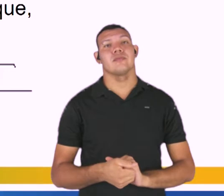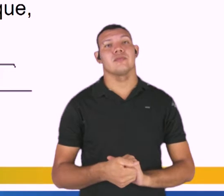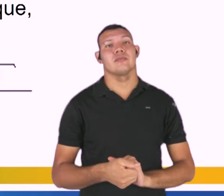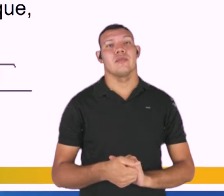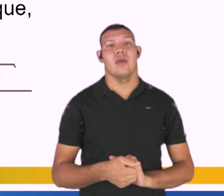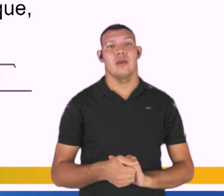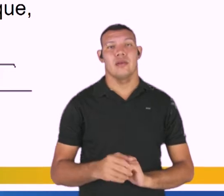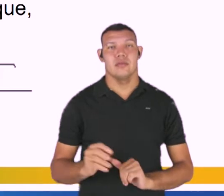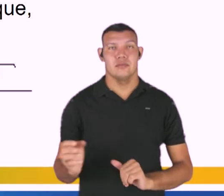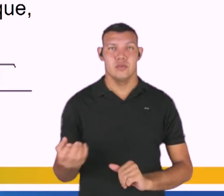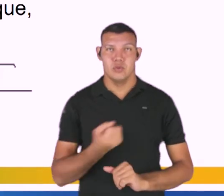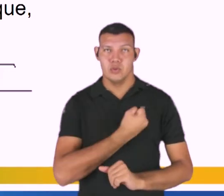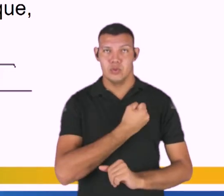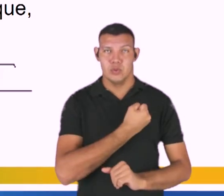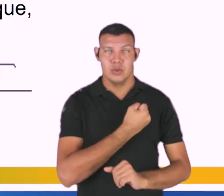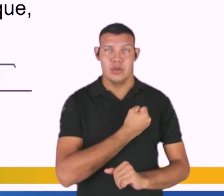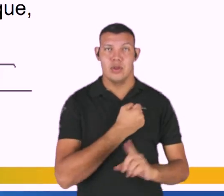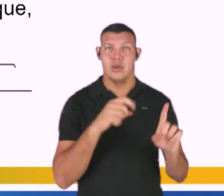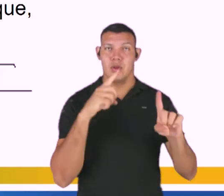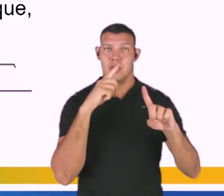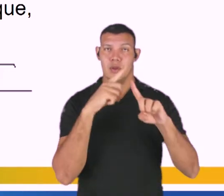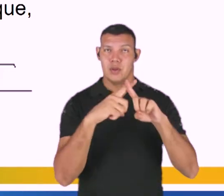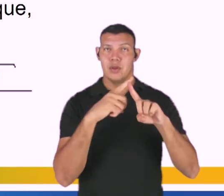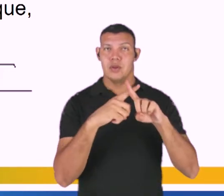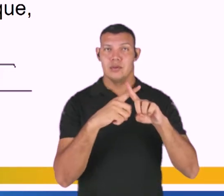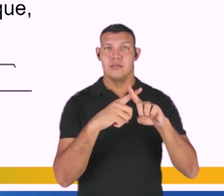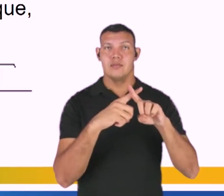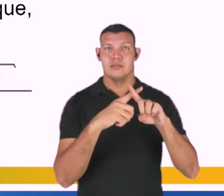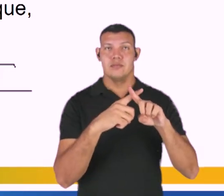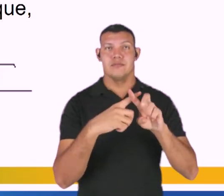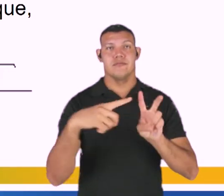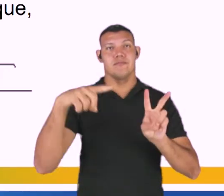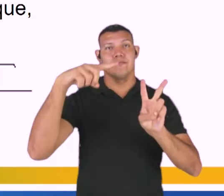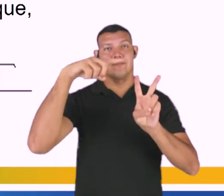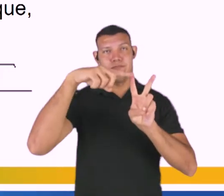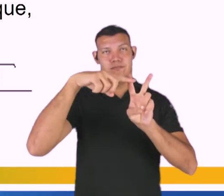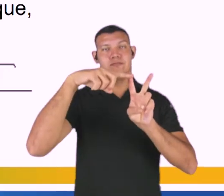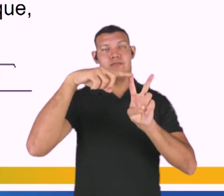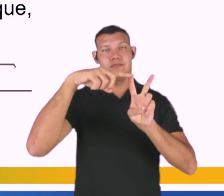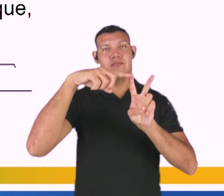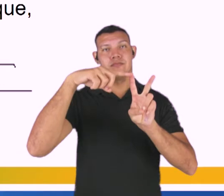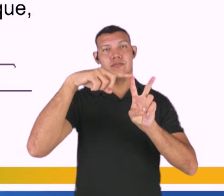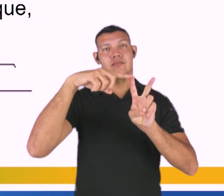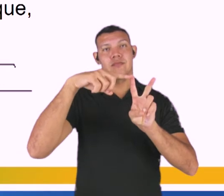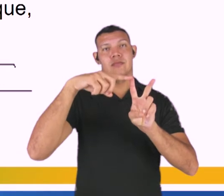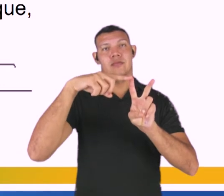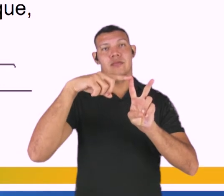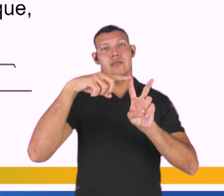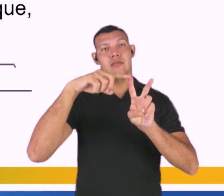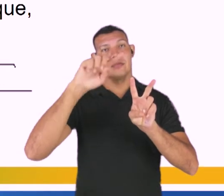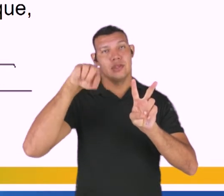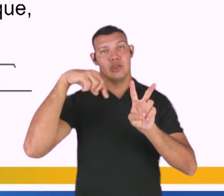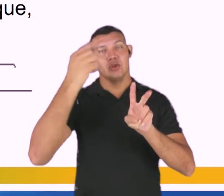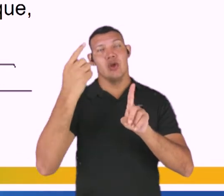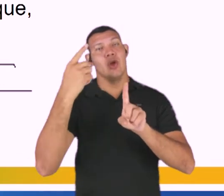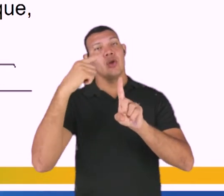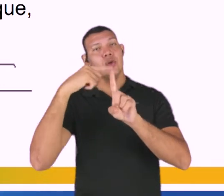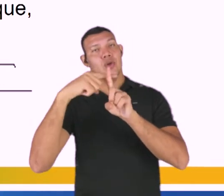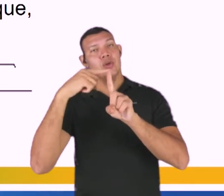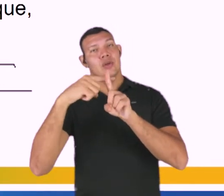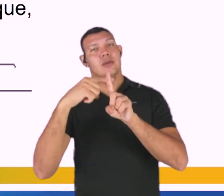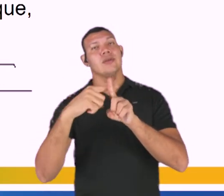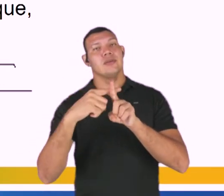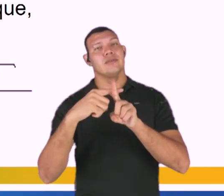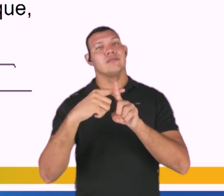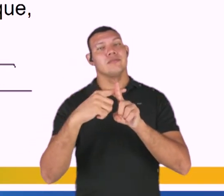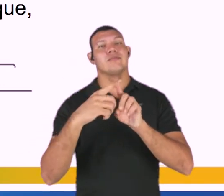é nós vamos multiplicar pela raiz do divisor que por sua vez nós vamos somar com coeficiente da